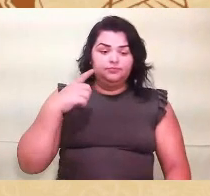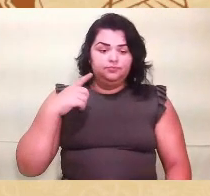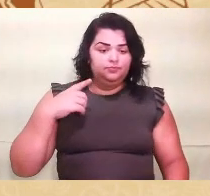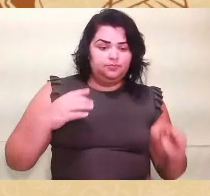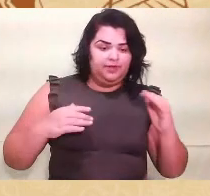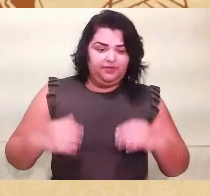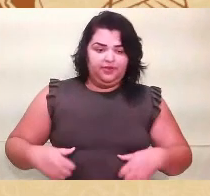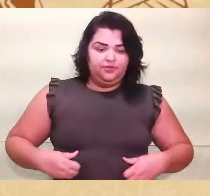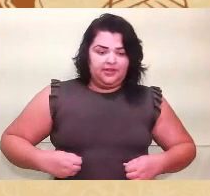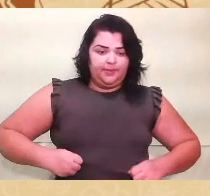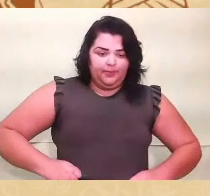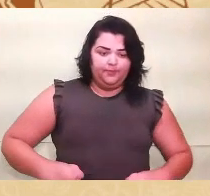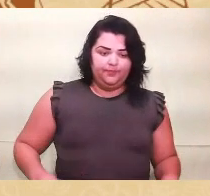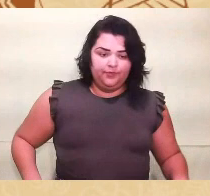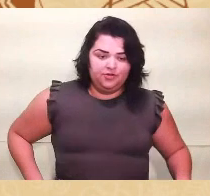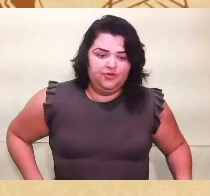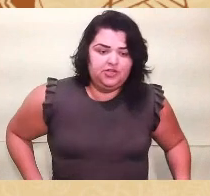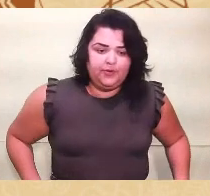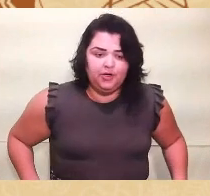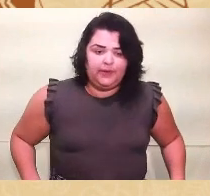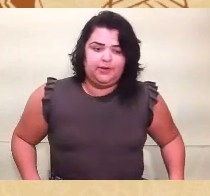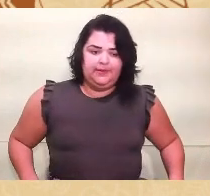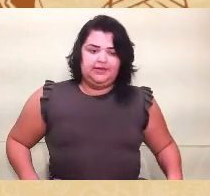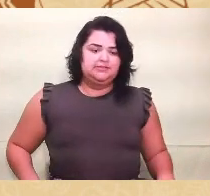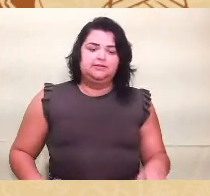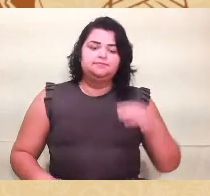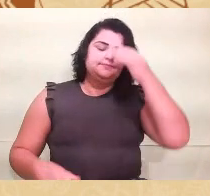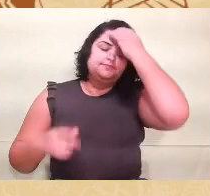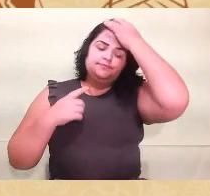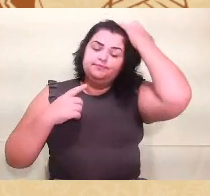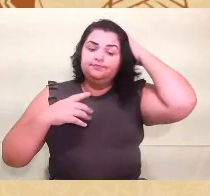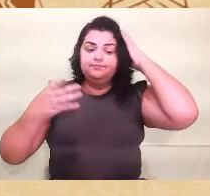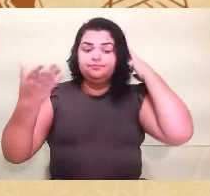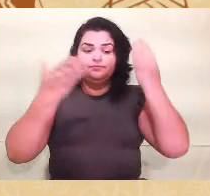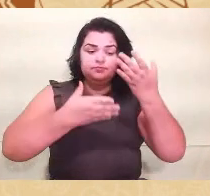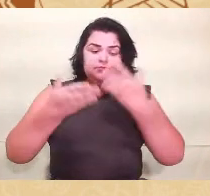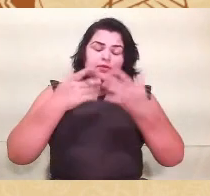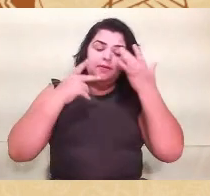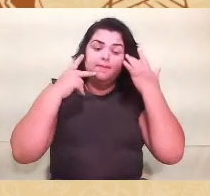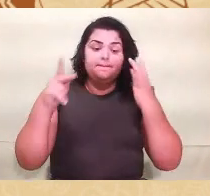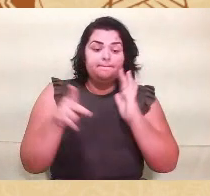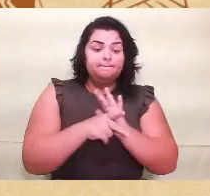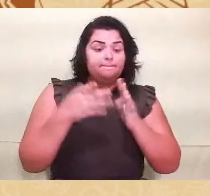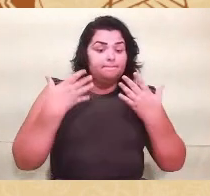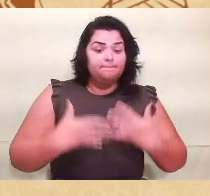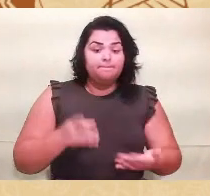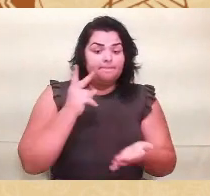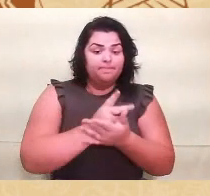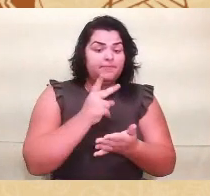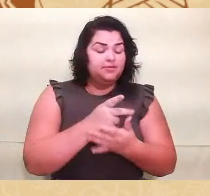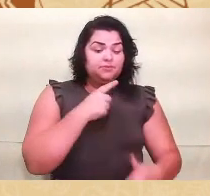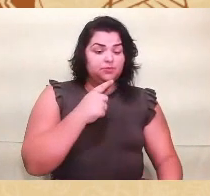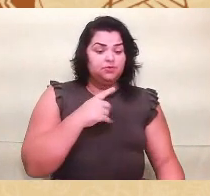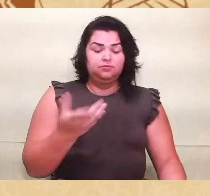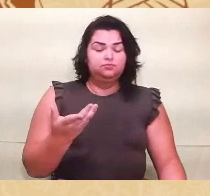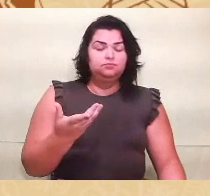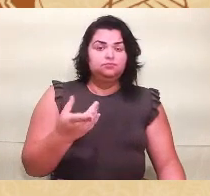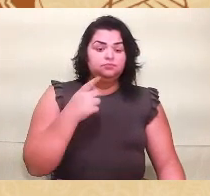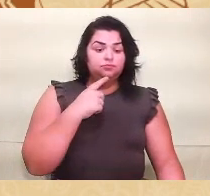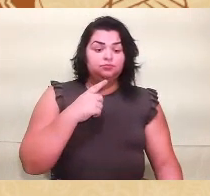inspiram muitas pessoas? Eu tenho muita certeza de que é por causa de sermos assim. Nós colocamos sempre a